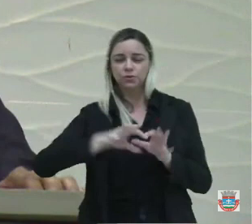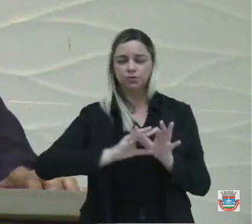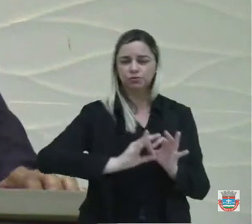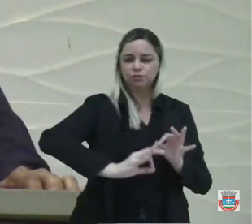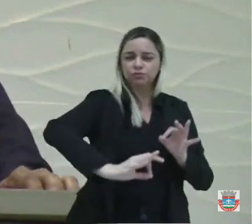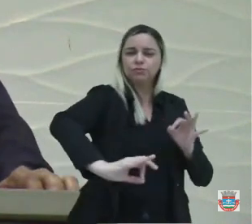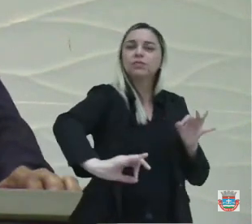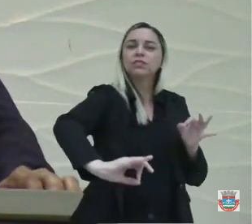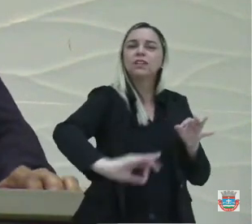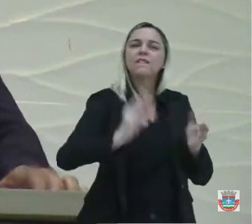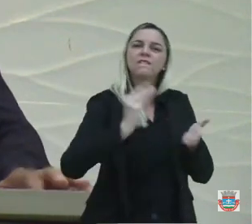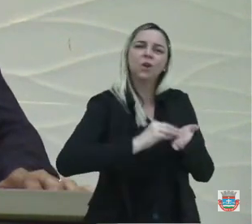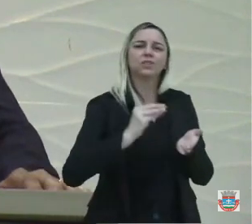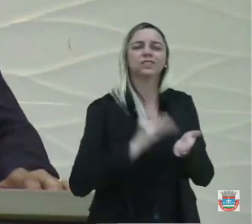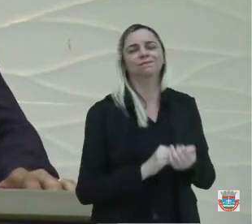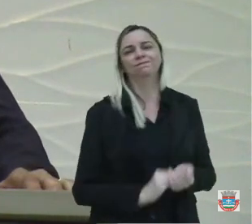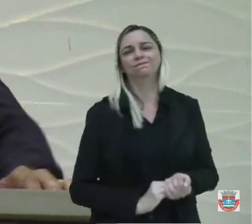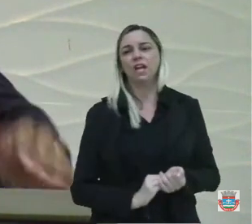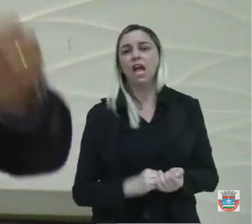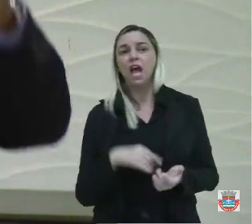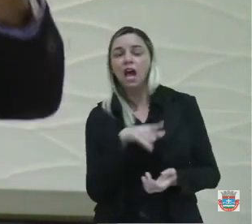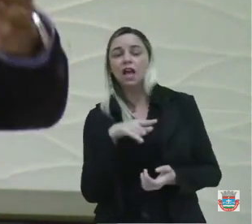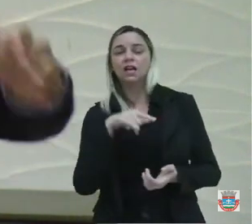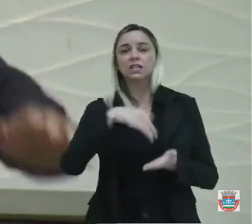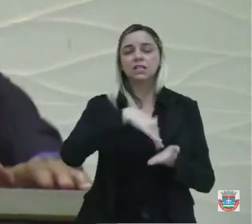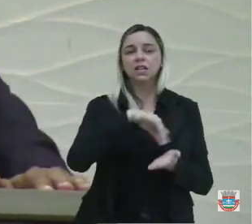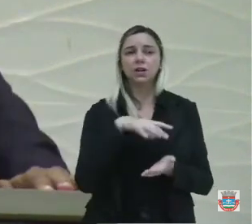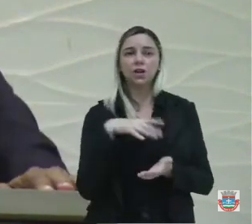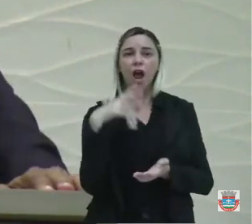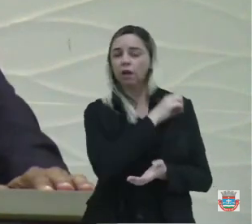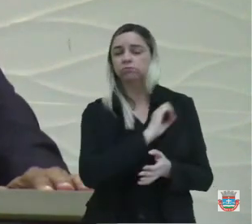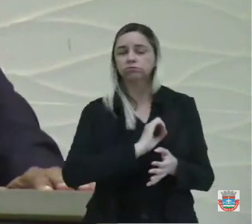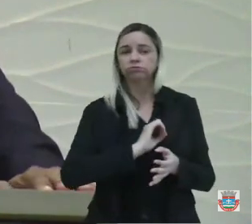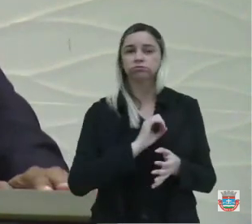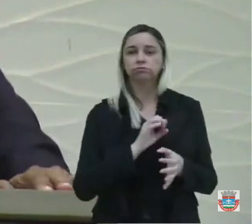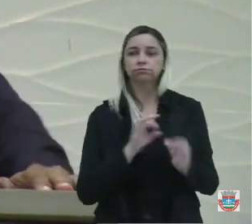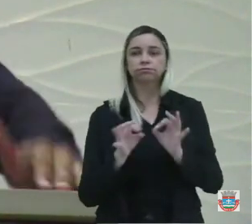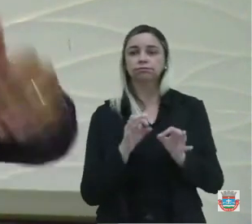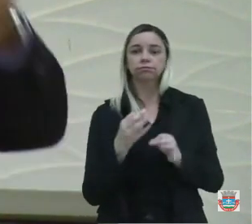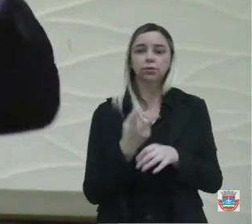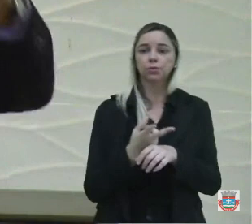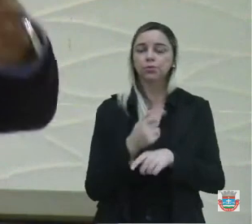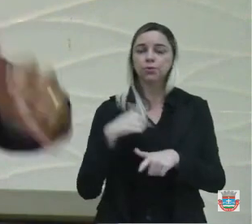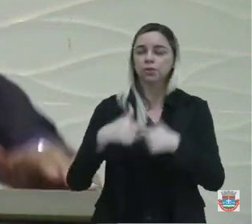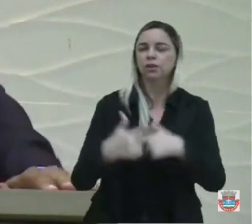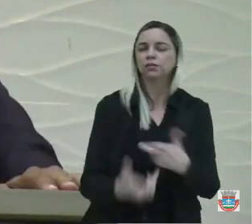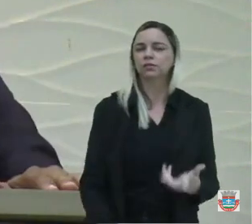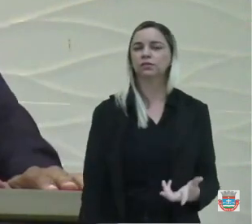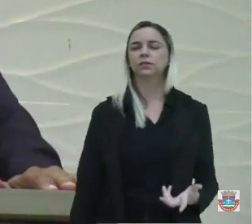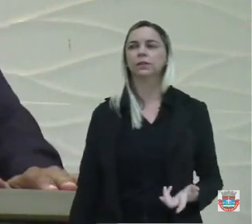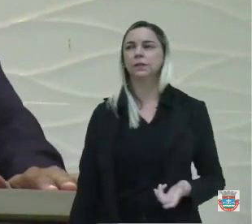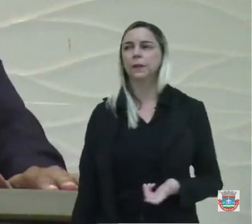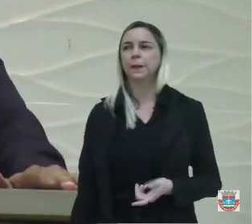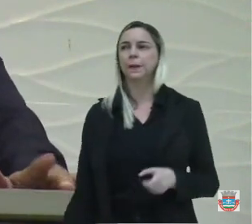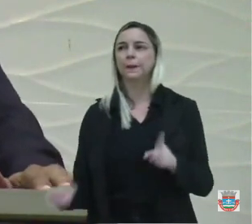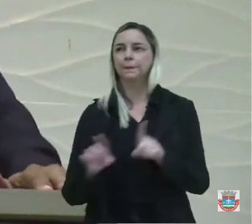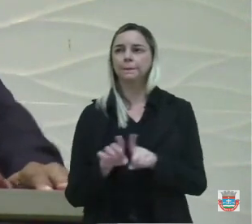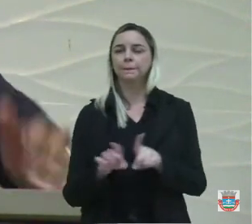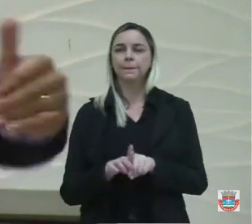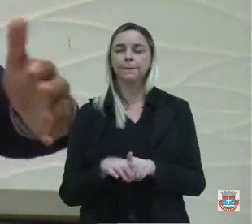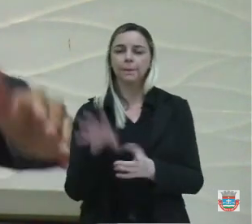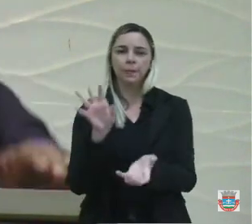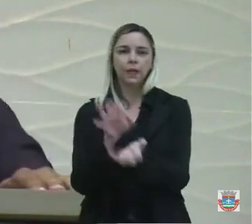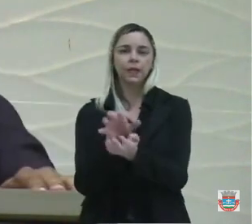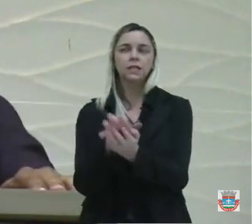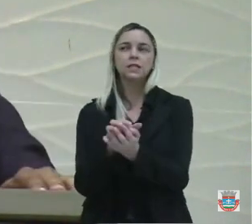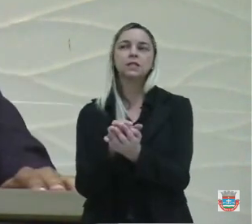de lá. Ele está correndo atrás, teve uma emenda já aí do deputado deles. Também disse a eles que eu vou estar em Recife, vou